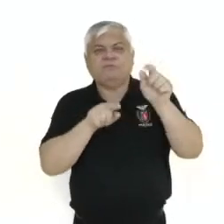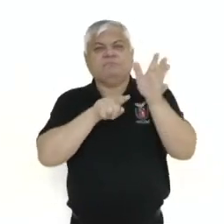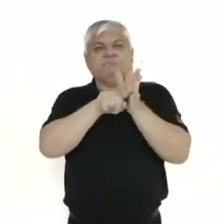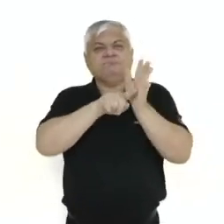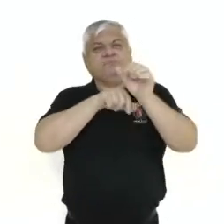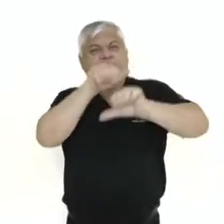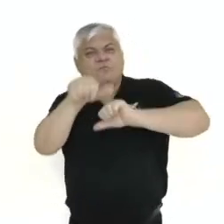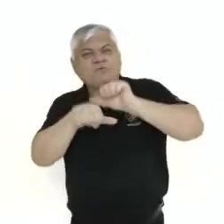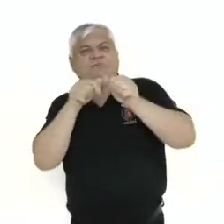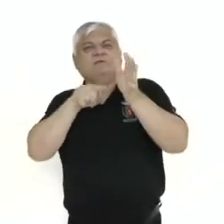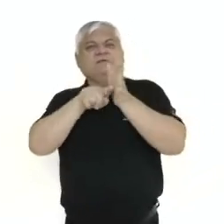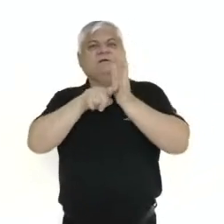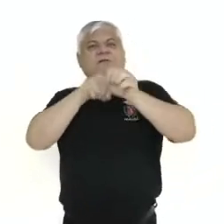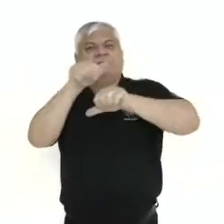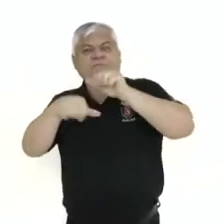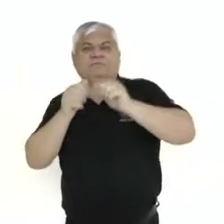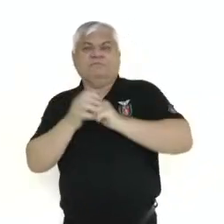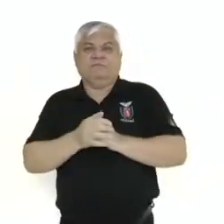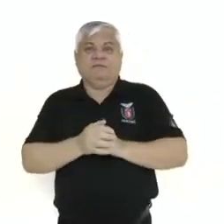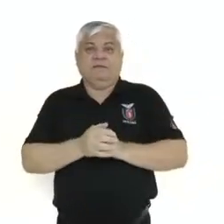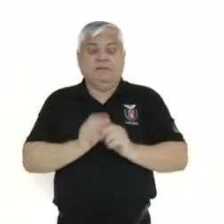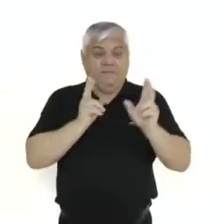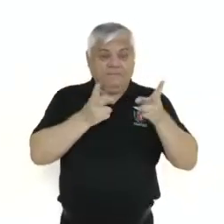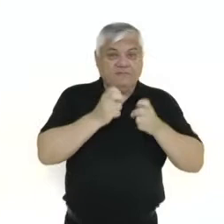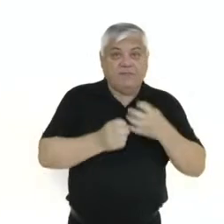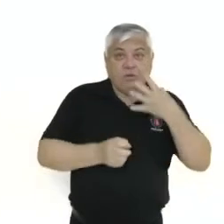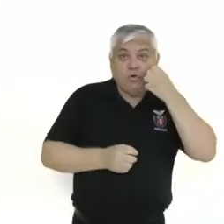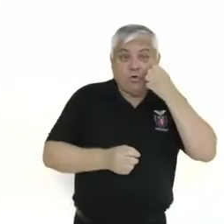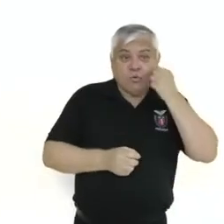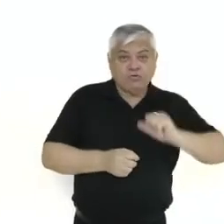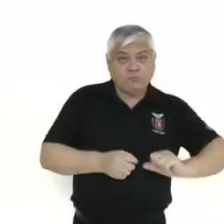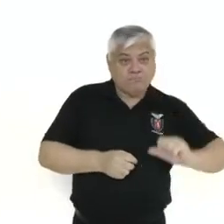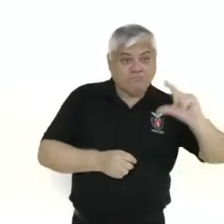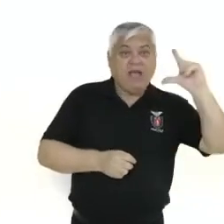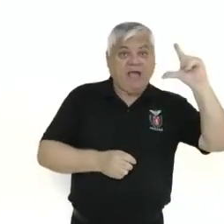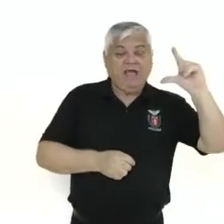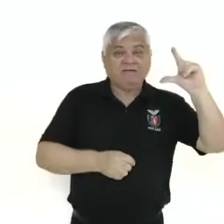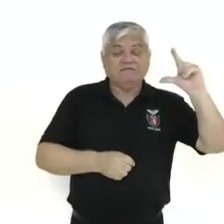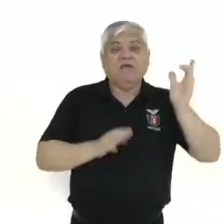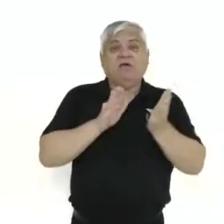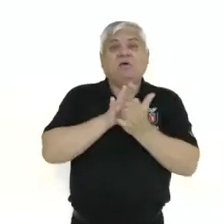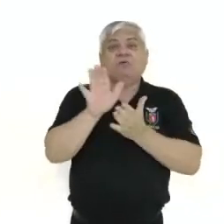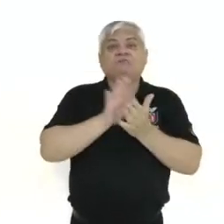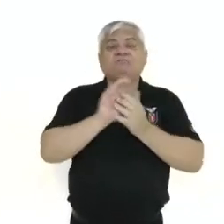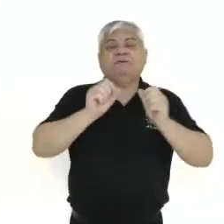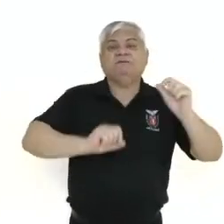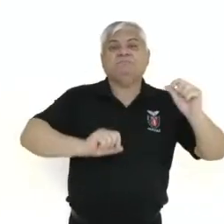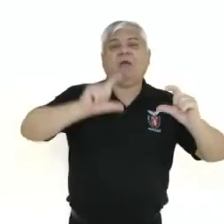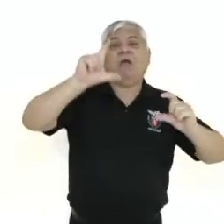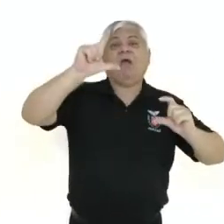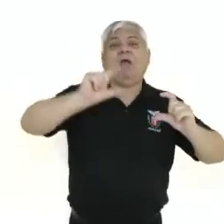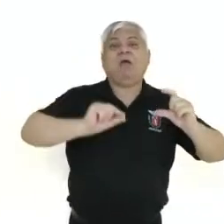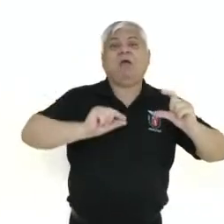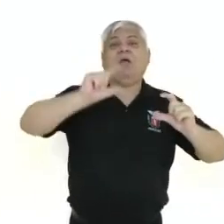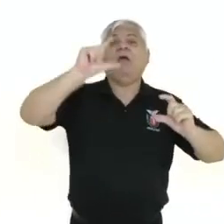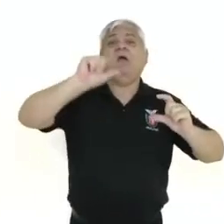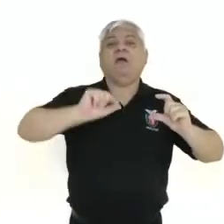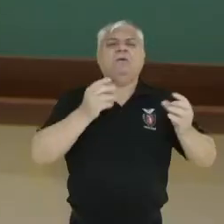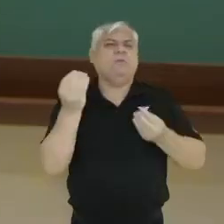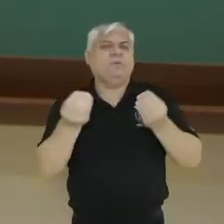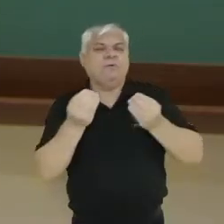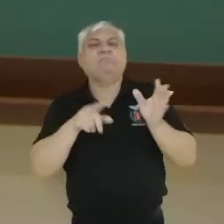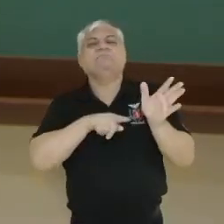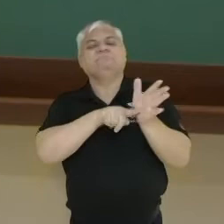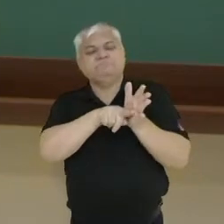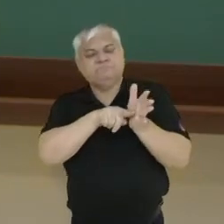enfrenta, ou seja, se os lucros estão maiores e as despesas aumentaram ou diminuíram e assim por diante. Então,